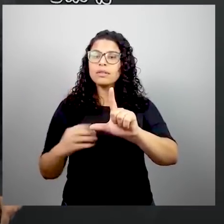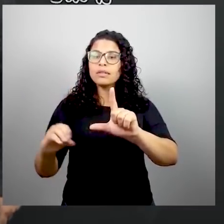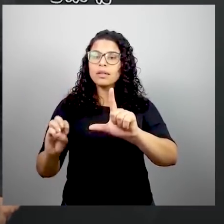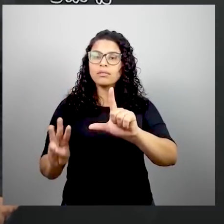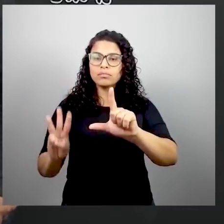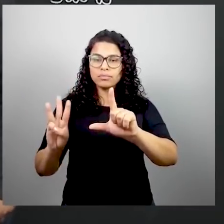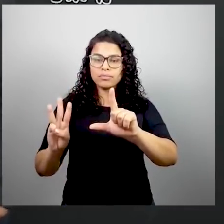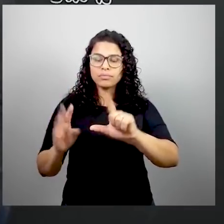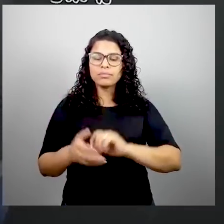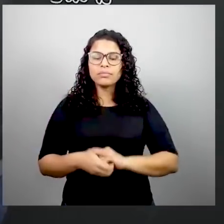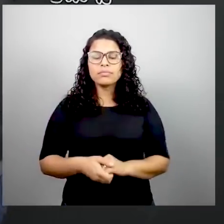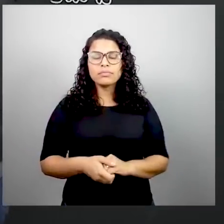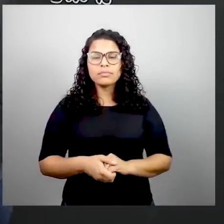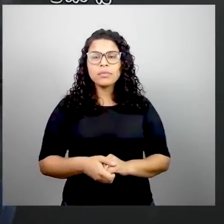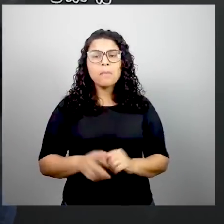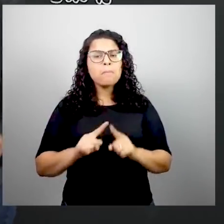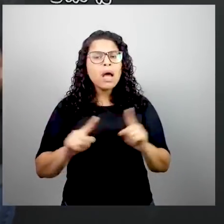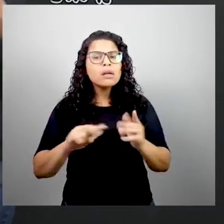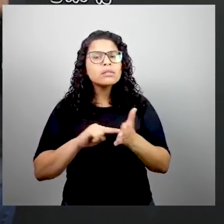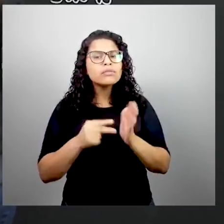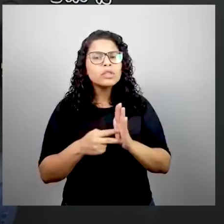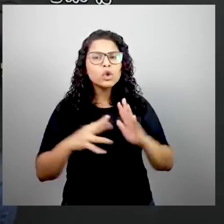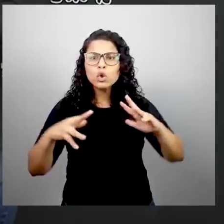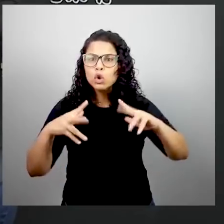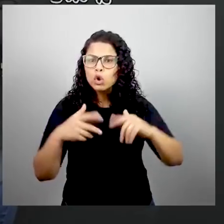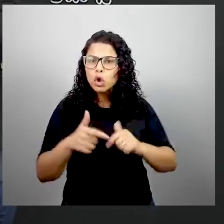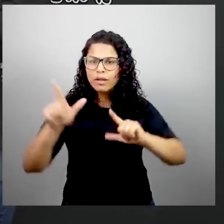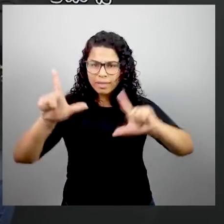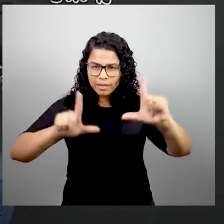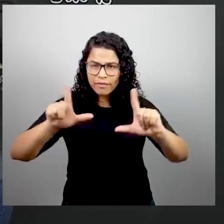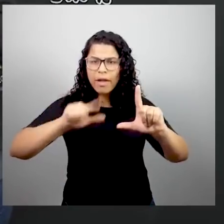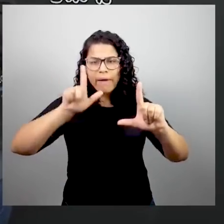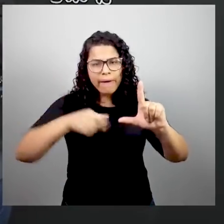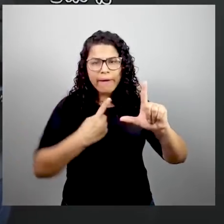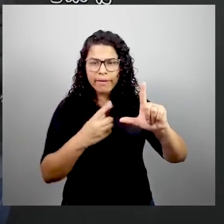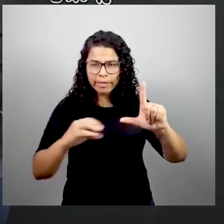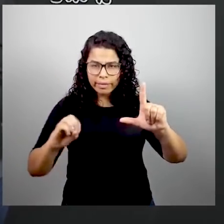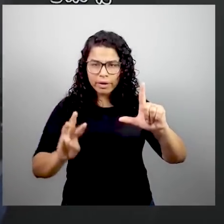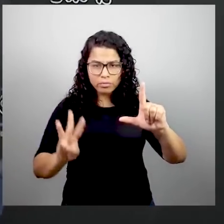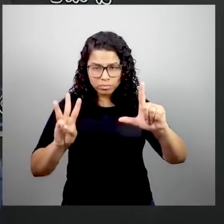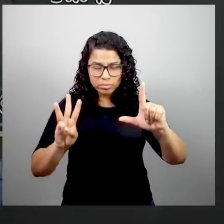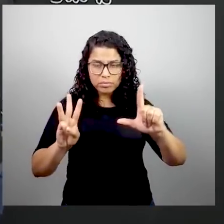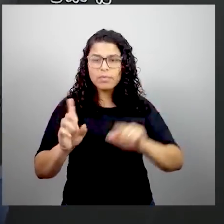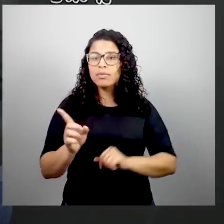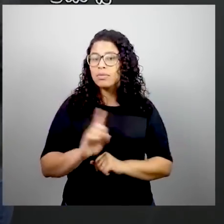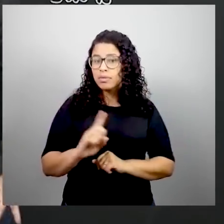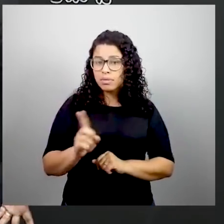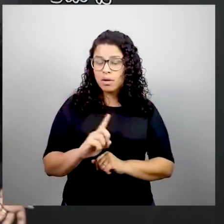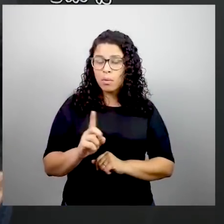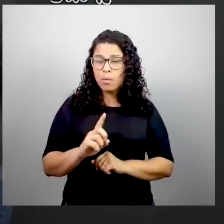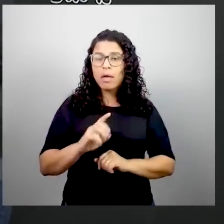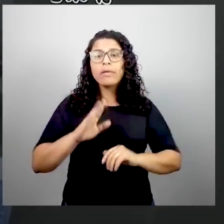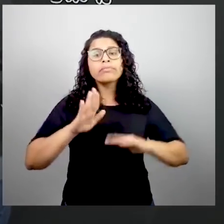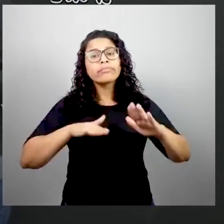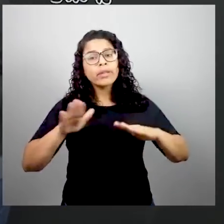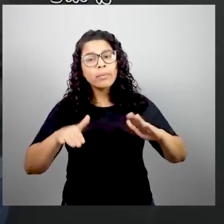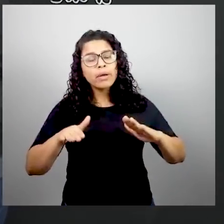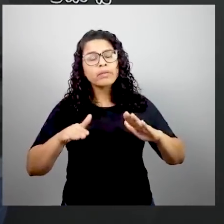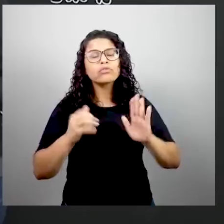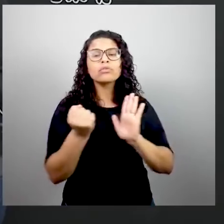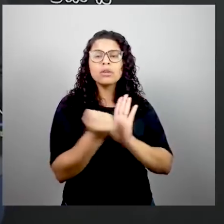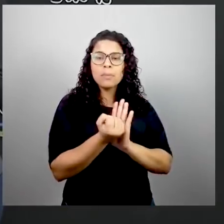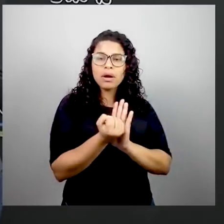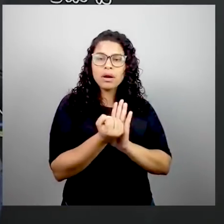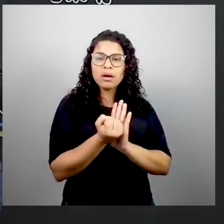lá na embalagem, tá? Significa que a sua TV de LED de 32 da sua casa, a potência dela é 100? Não, isso varia entre